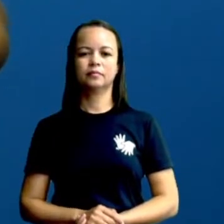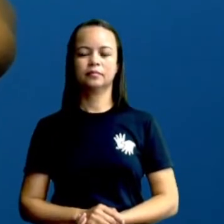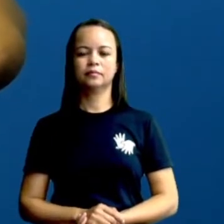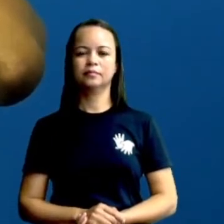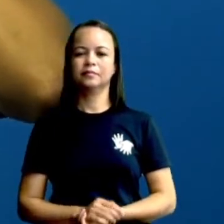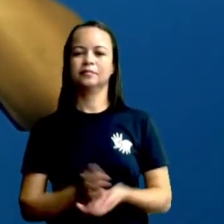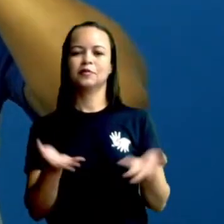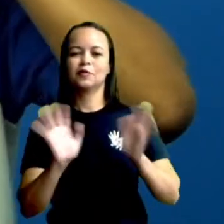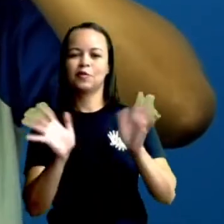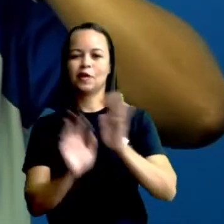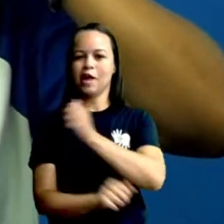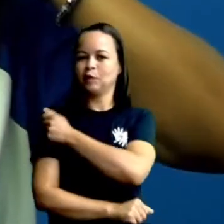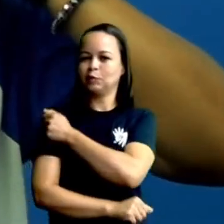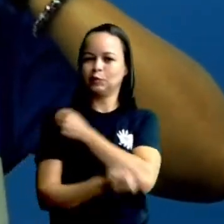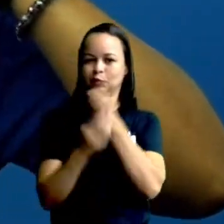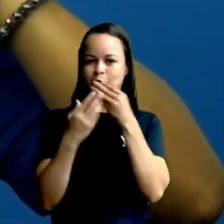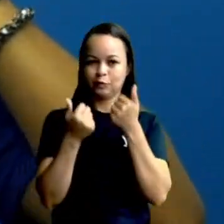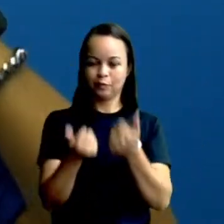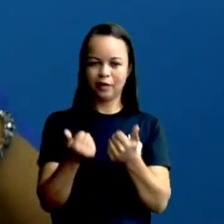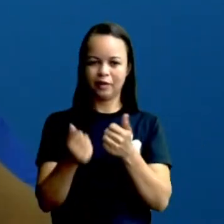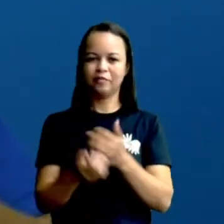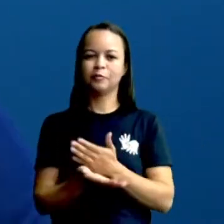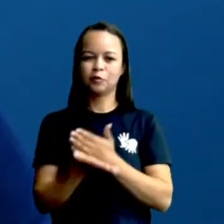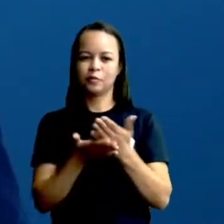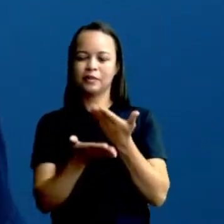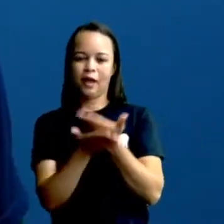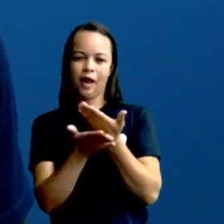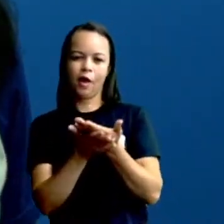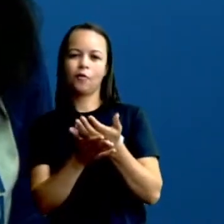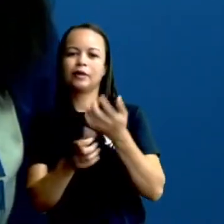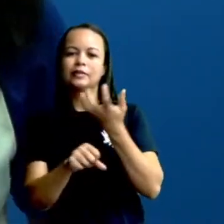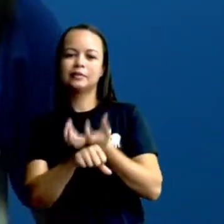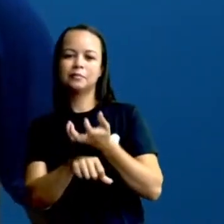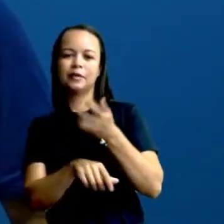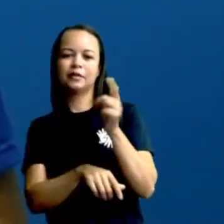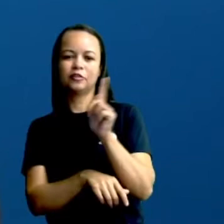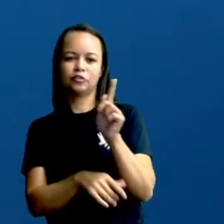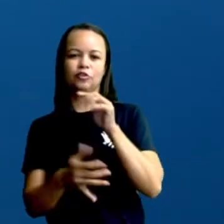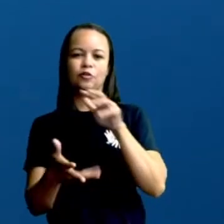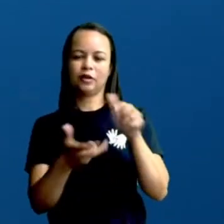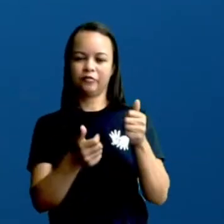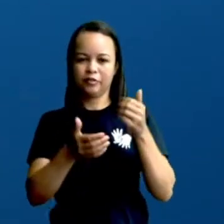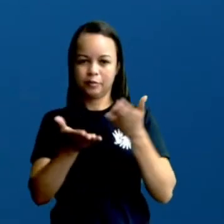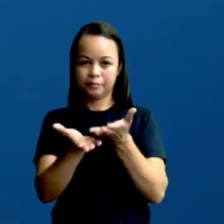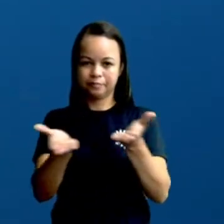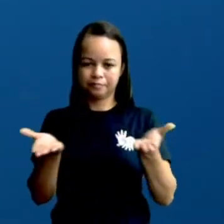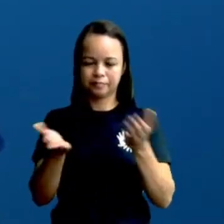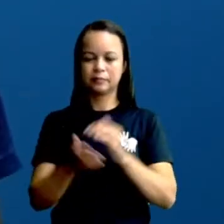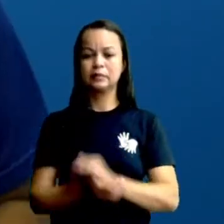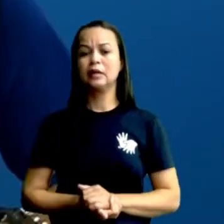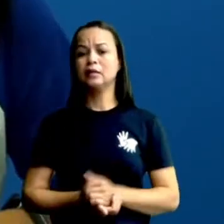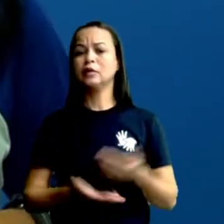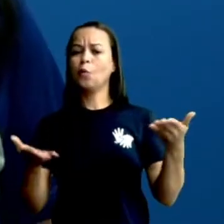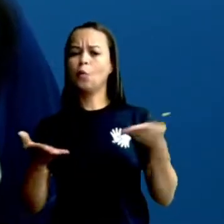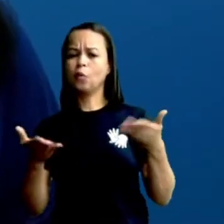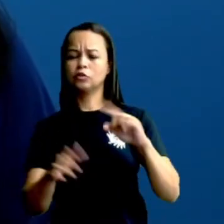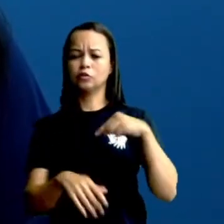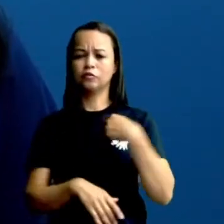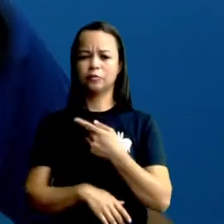Olá, gente, tudo bem? Mais uma aula de geografia aqui para vocês e hoje nós vamos falar um pouquinho sobre a